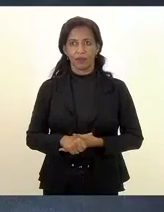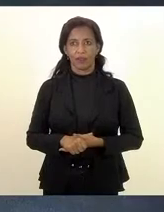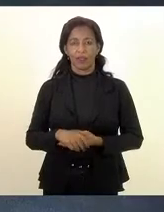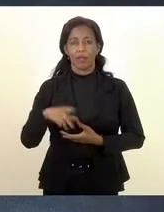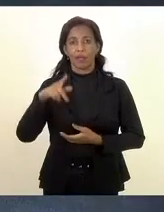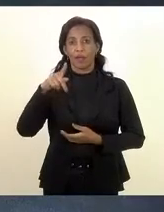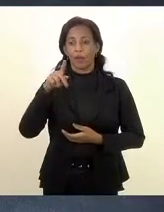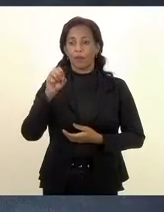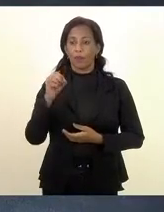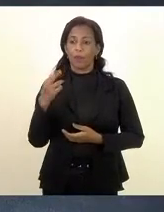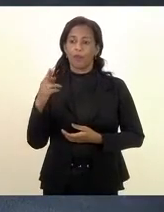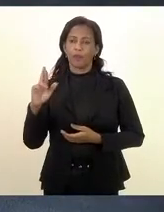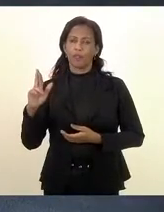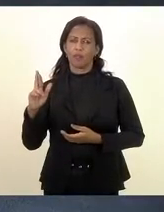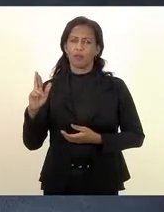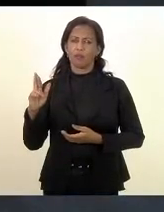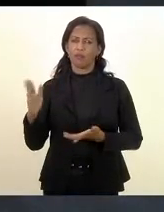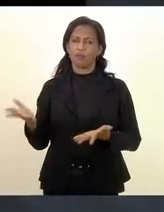promover